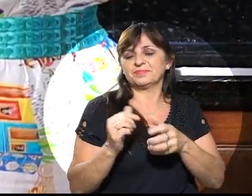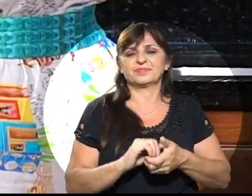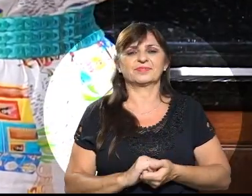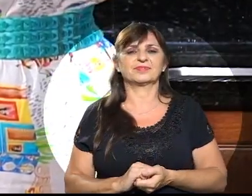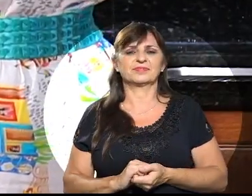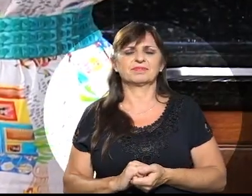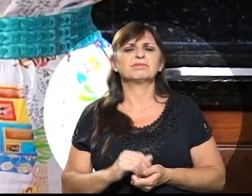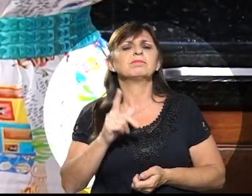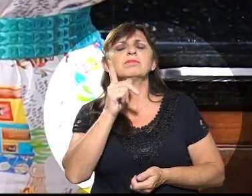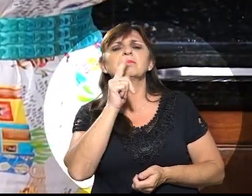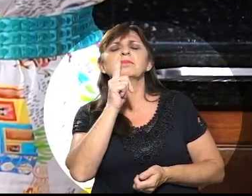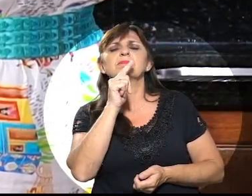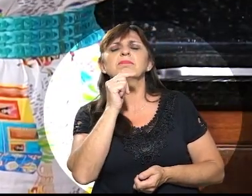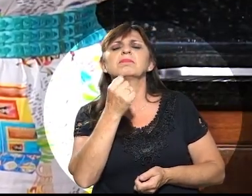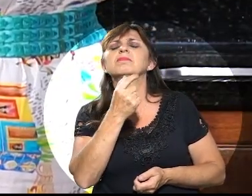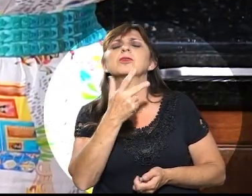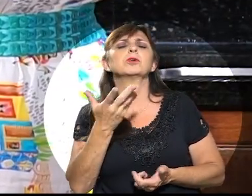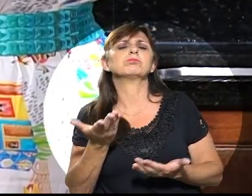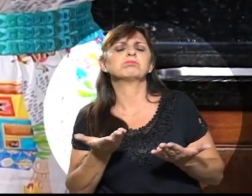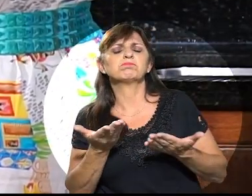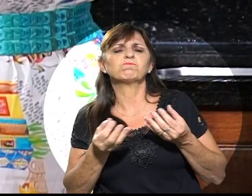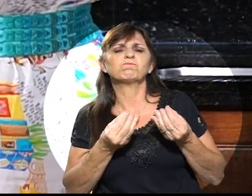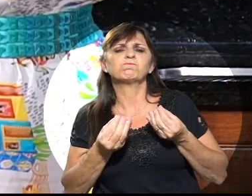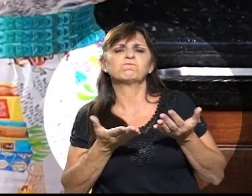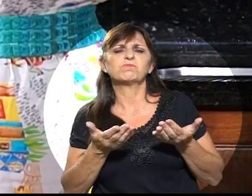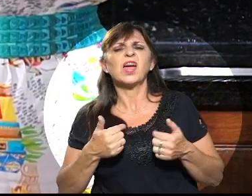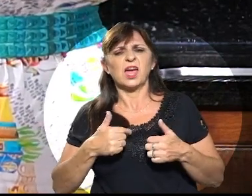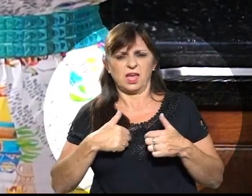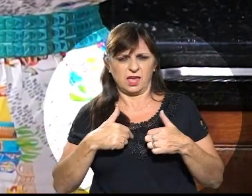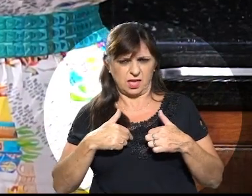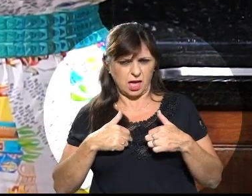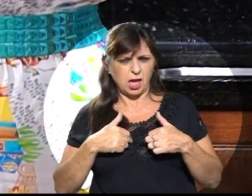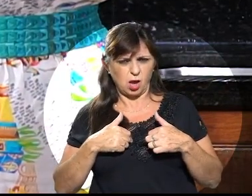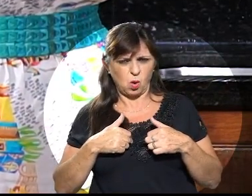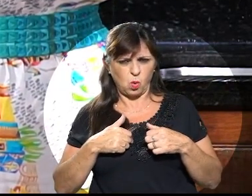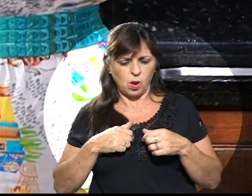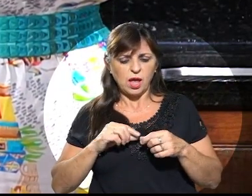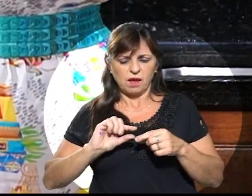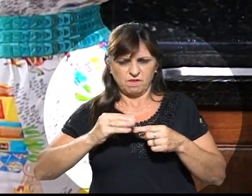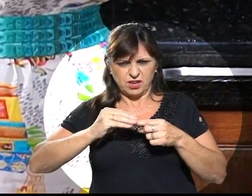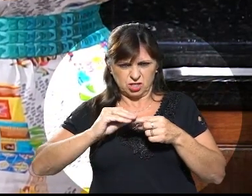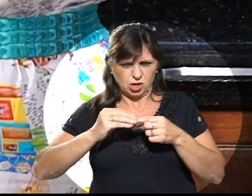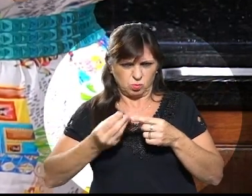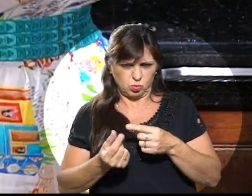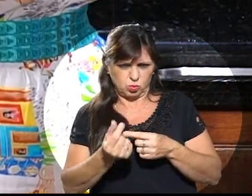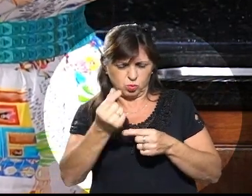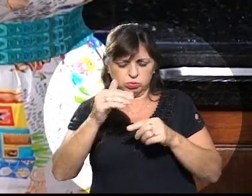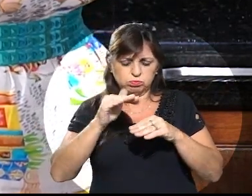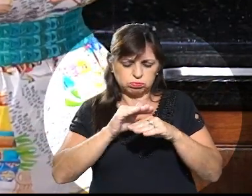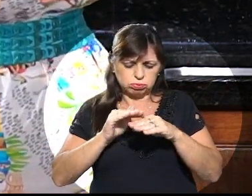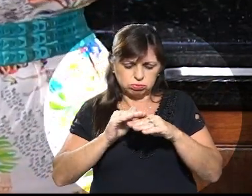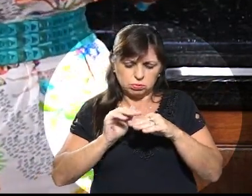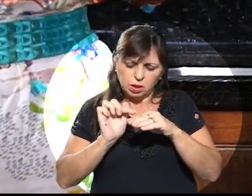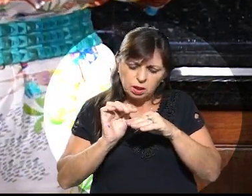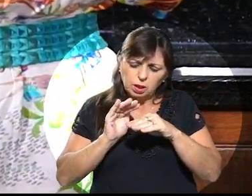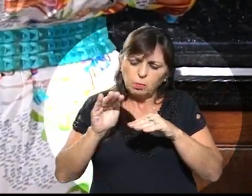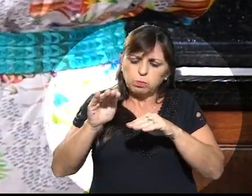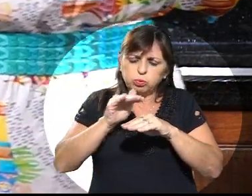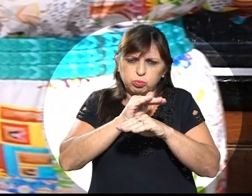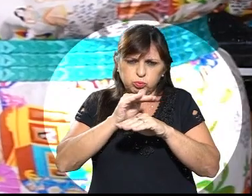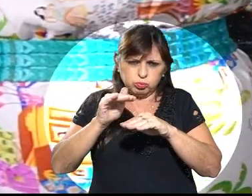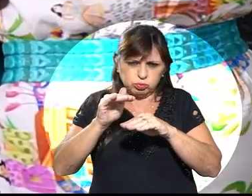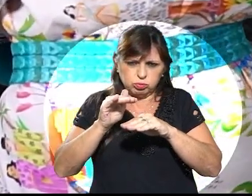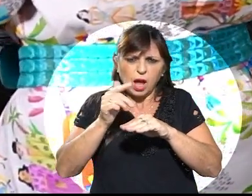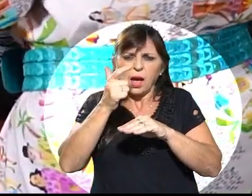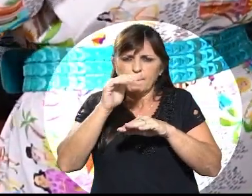põe meio... Eu cobri, mas talvez agora eu vou precisar de mais água aqui, tá? Para mim poder cozinhar o arroz. Ah, porque